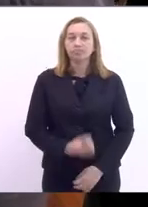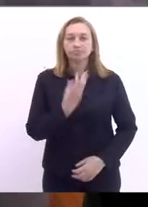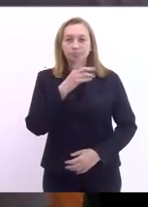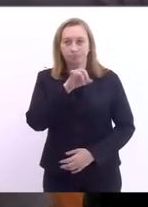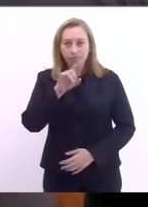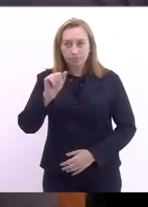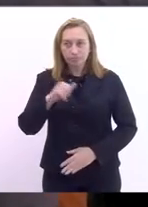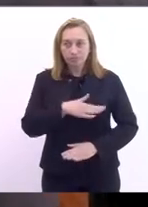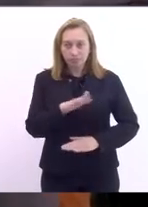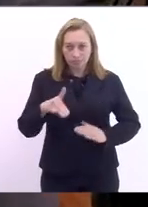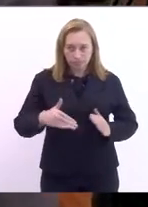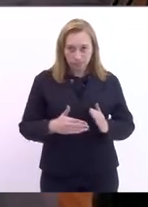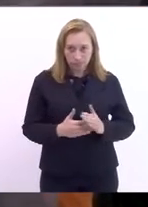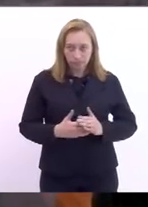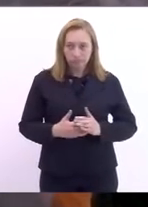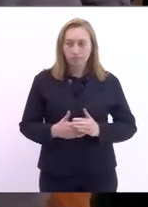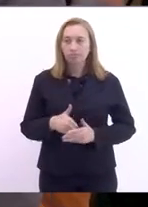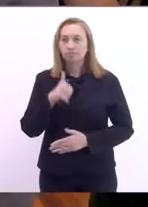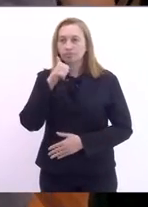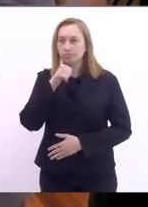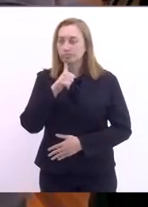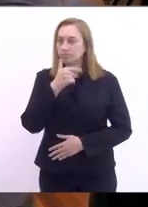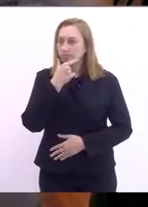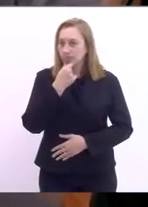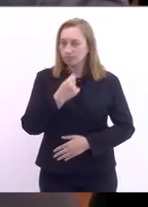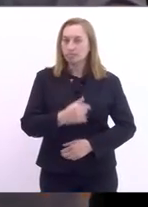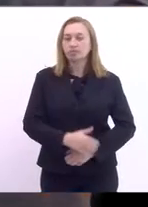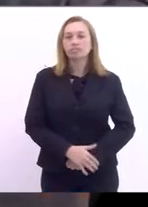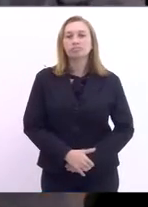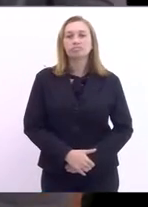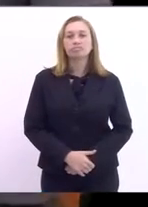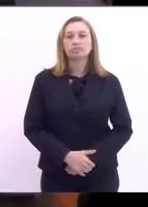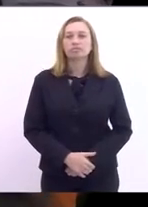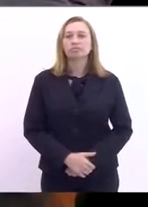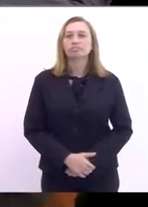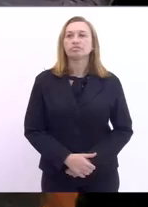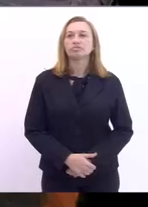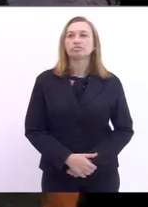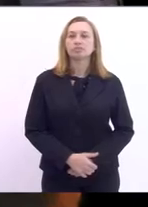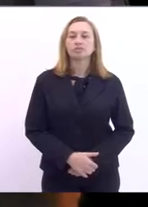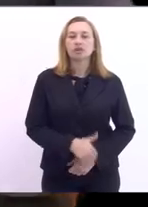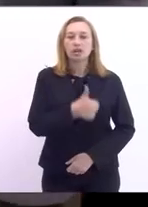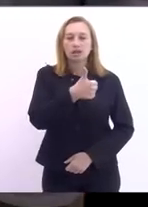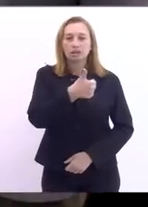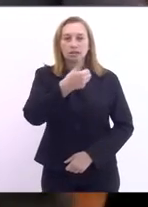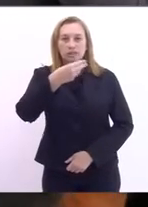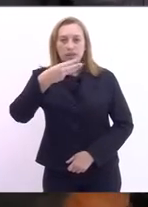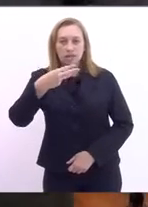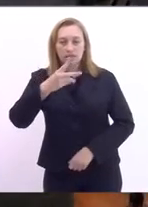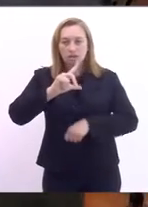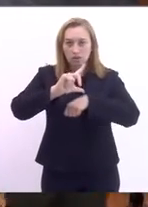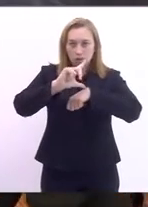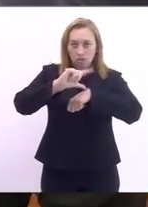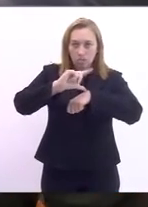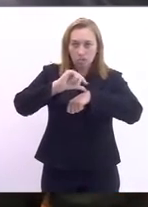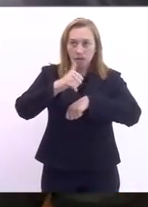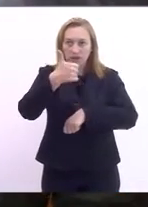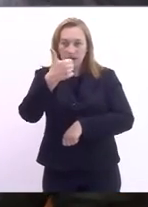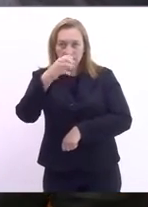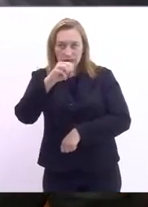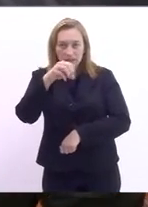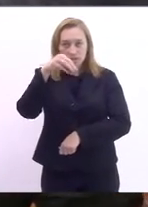Bom dia a todas e todos. São 13 horas e